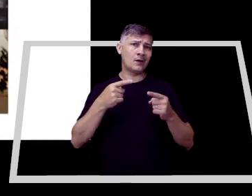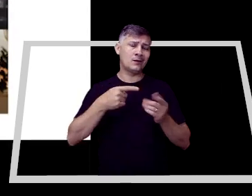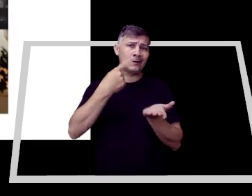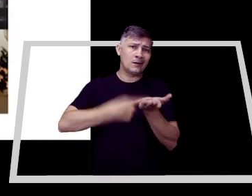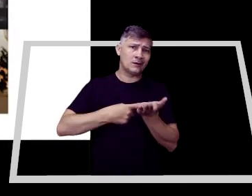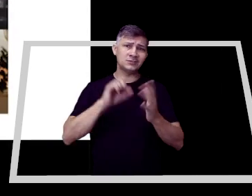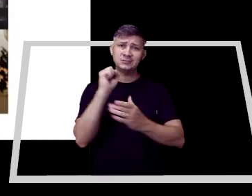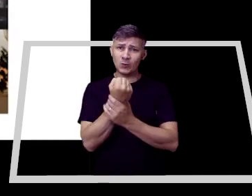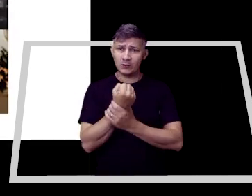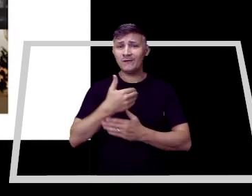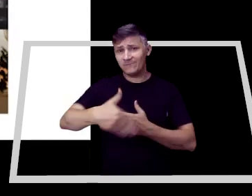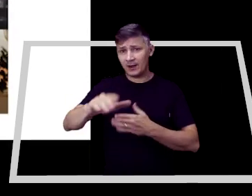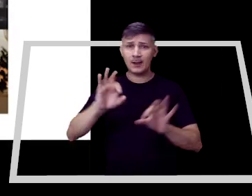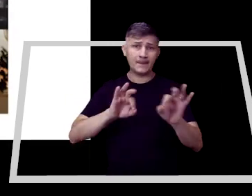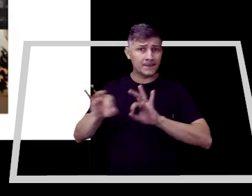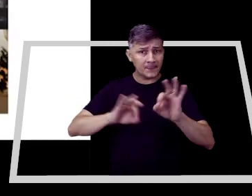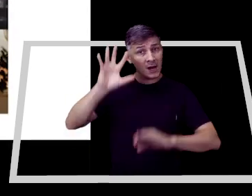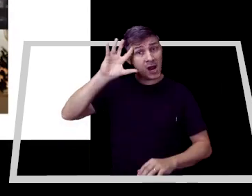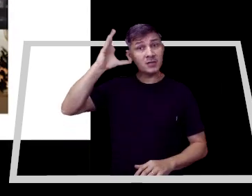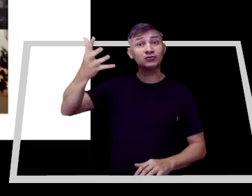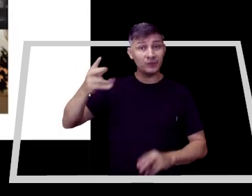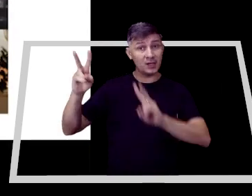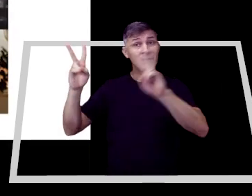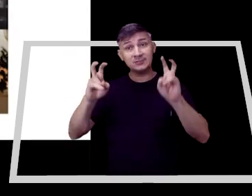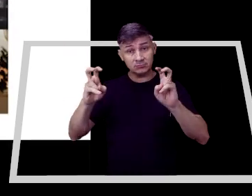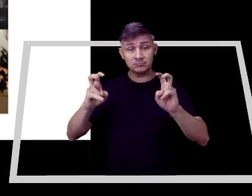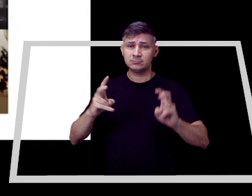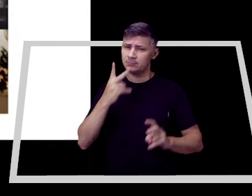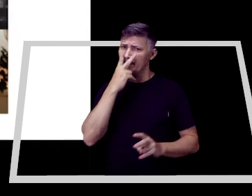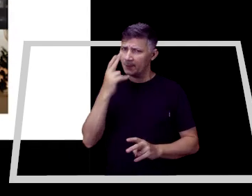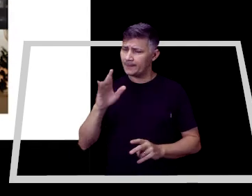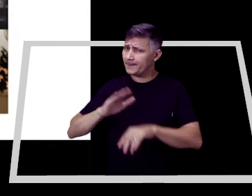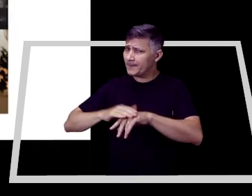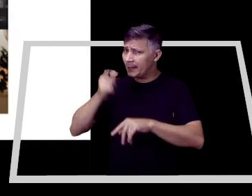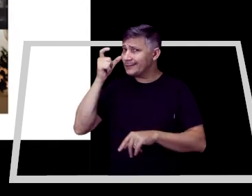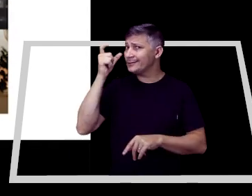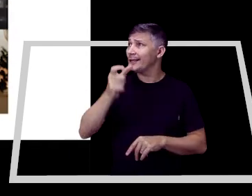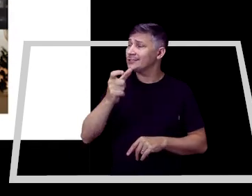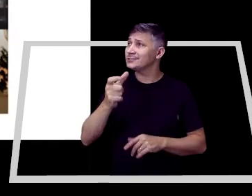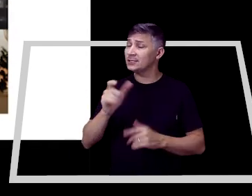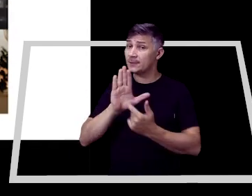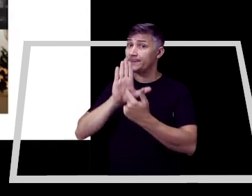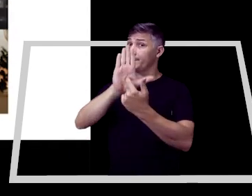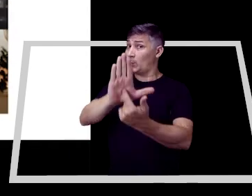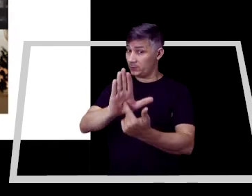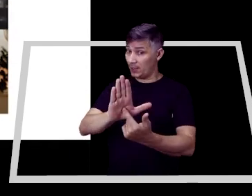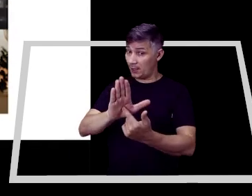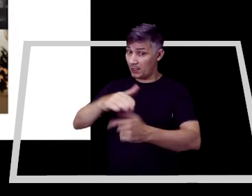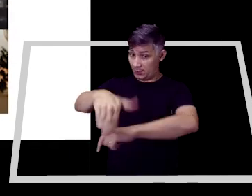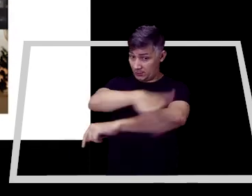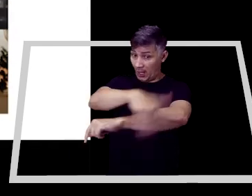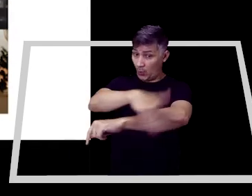que a gente vai resolver essa questão. Nos parecia muito mais interessante mostrar que desde a rua que a